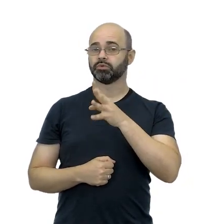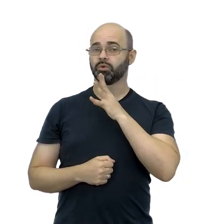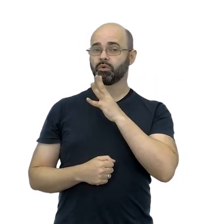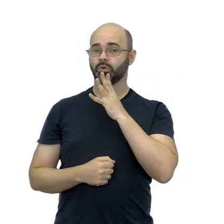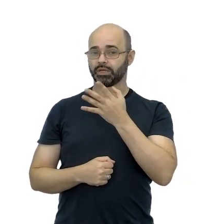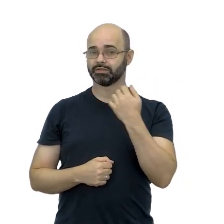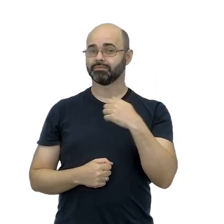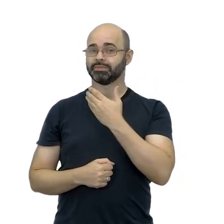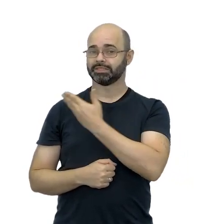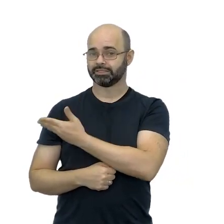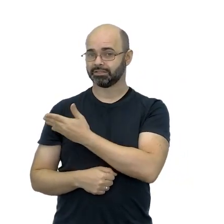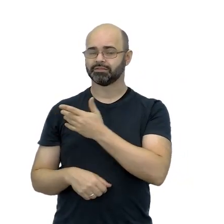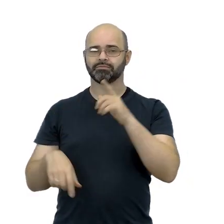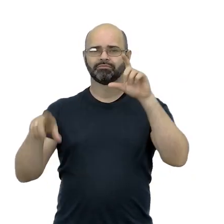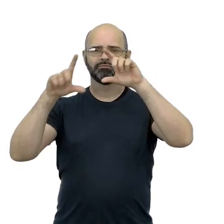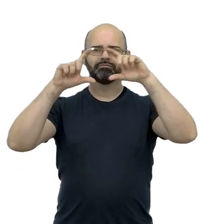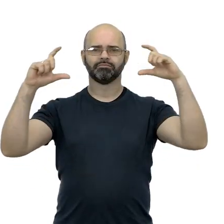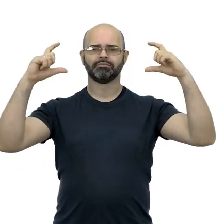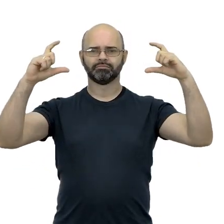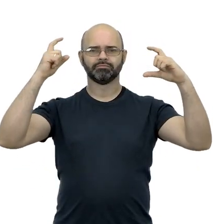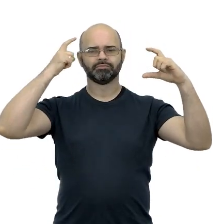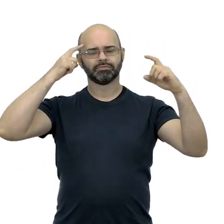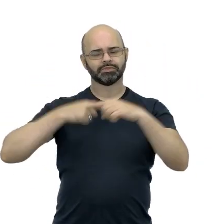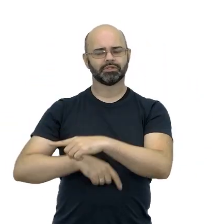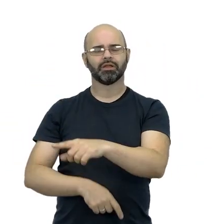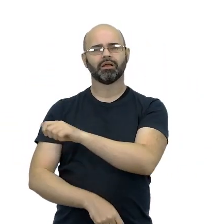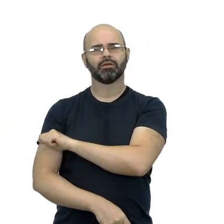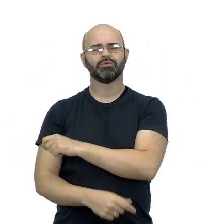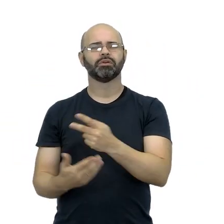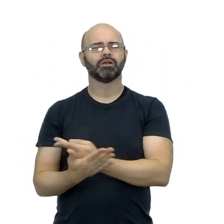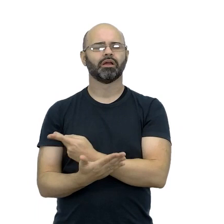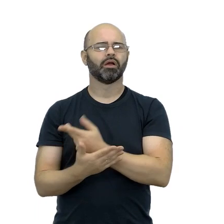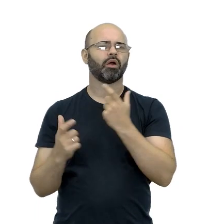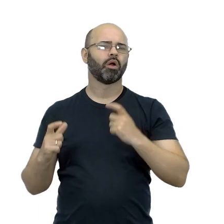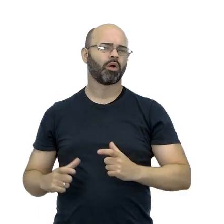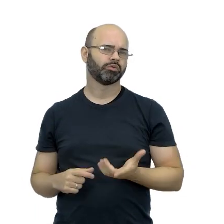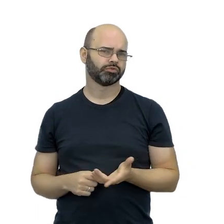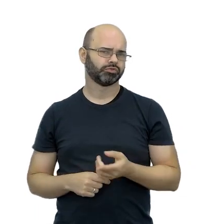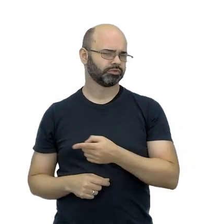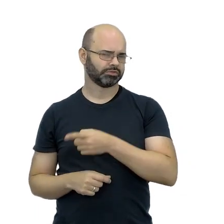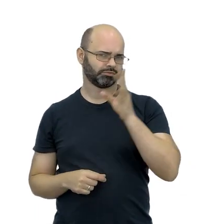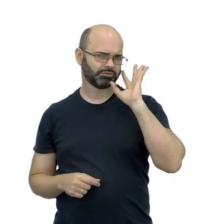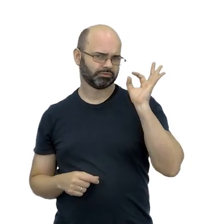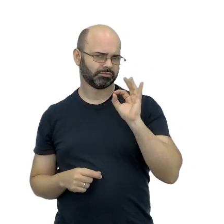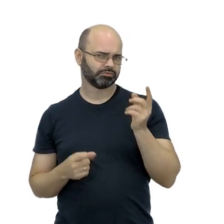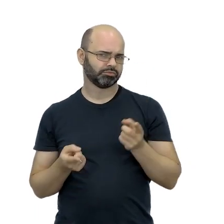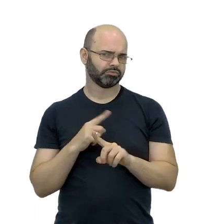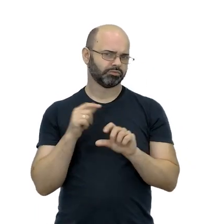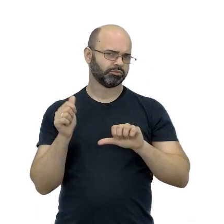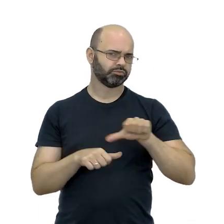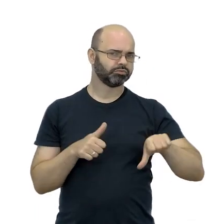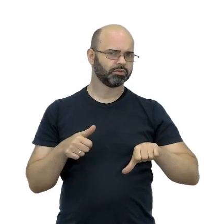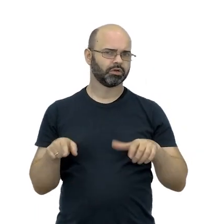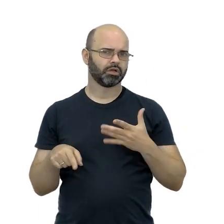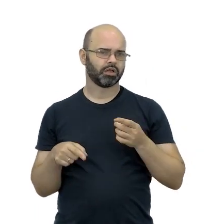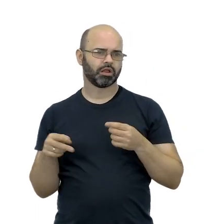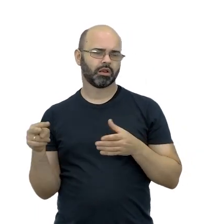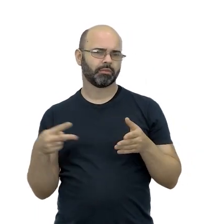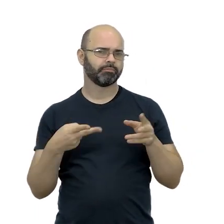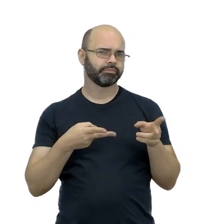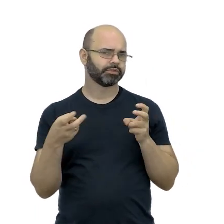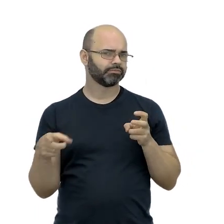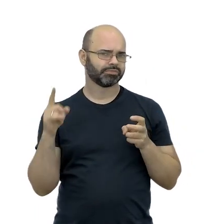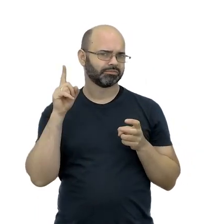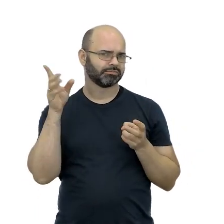de enunciado, para saber aonde é que o meu aluno está errando. Ele não está sabendo trocar, ele não está sabendo ver, ou será que ele não entendeu